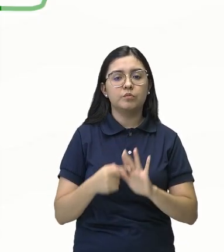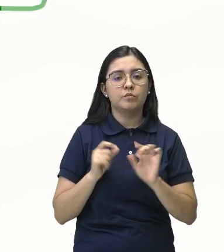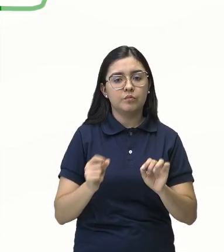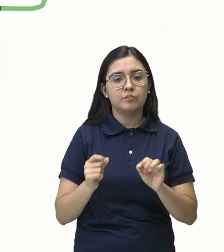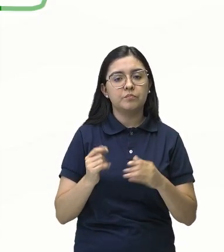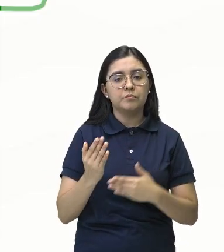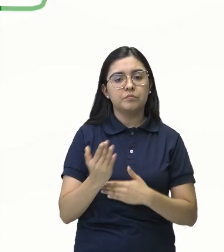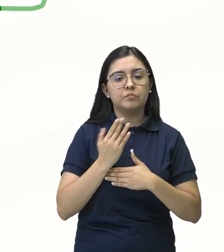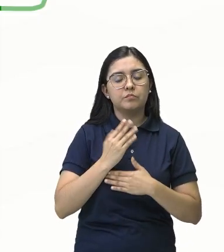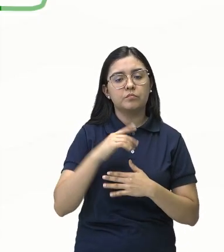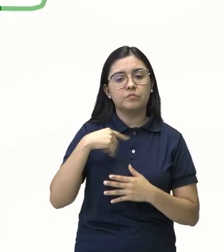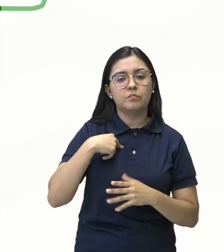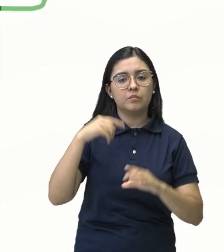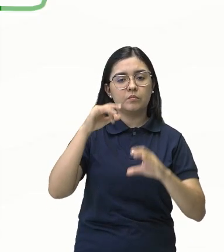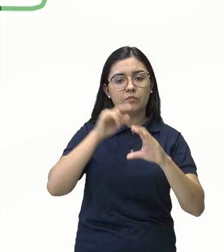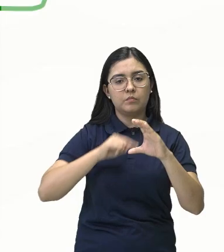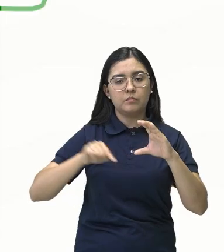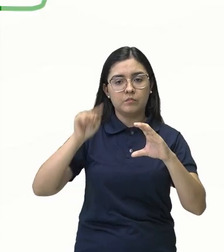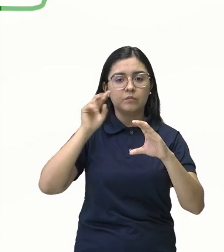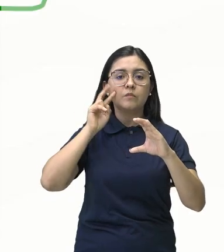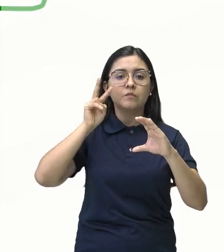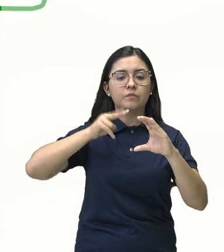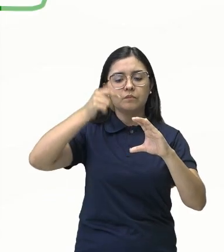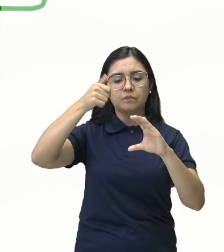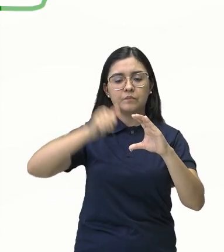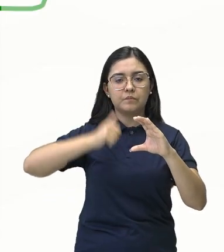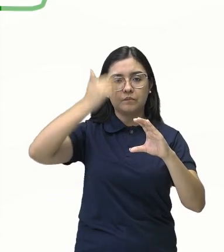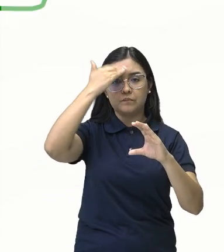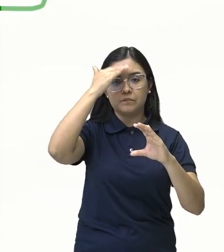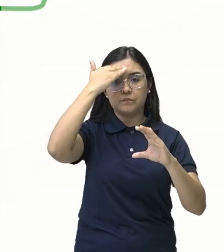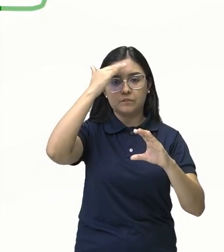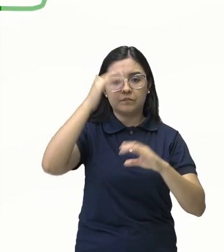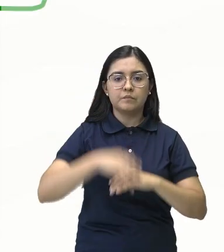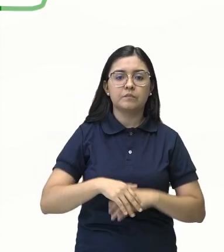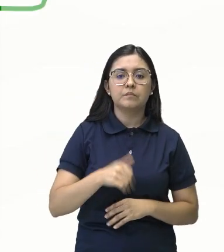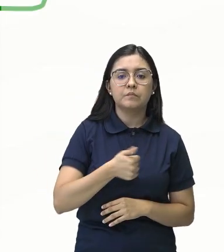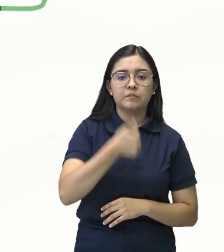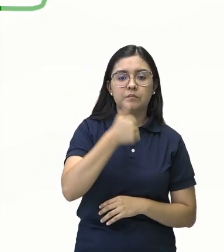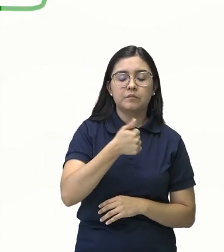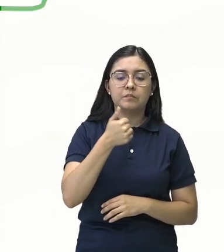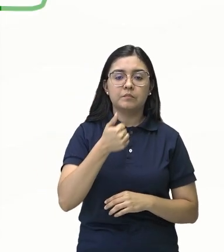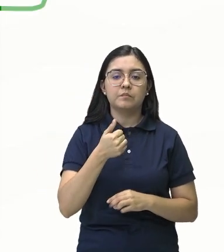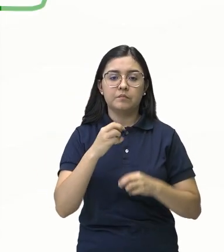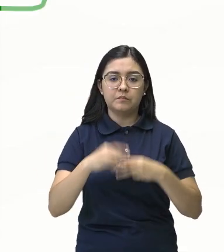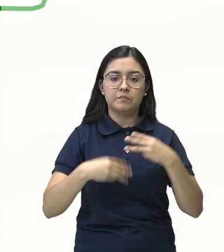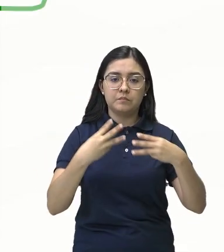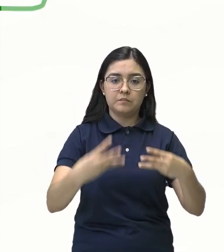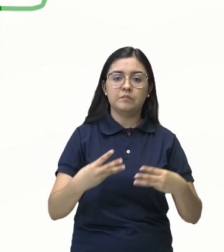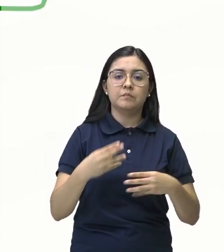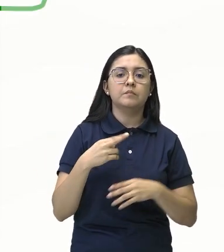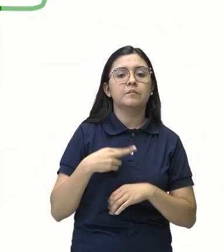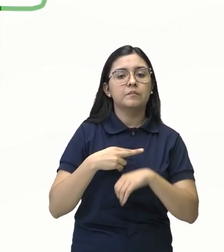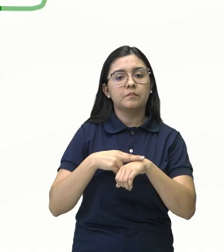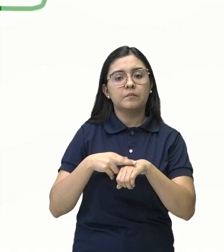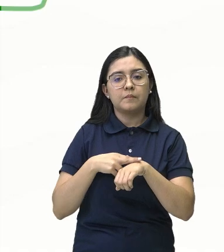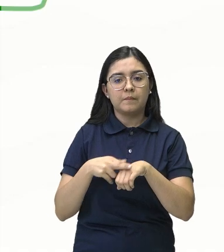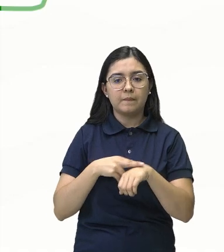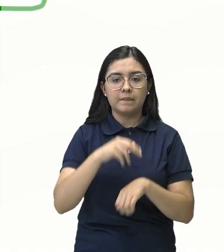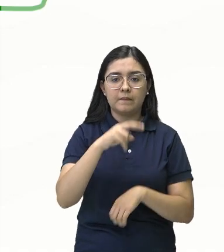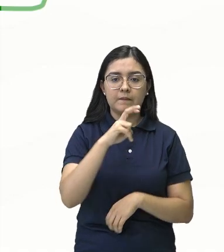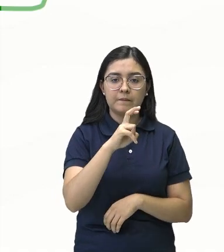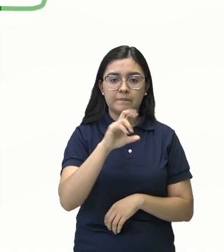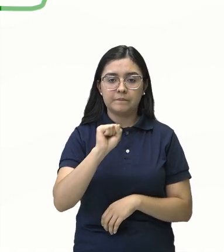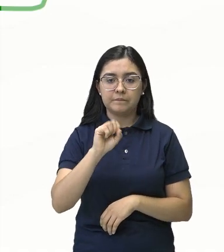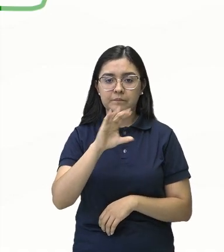a leitura do nosso gráfico. Então, primeiro trimestre é quem? Ó? É o roxinho, então é